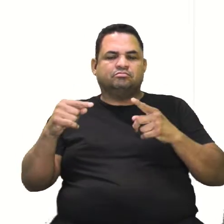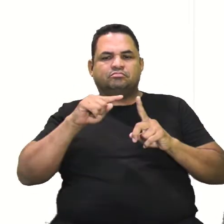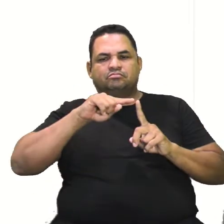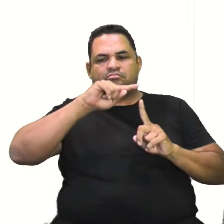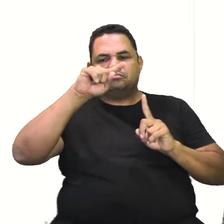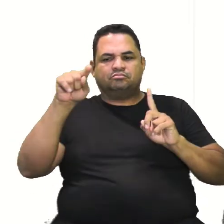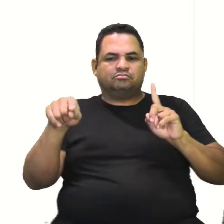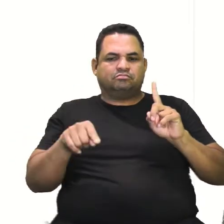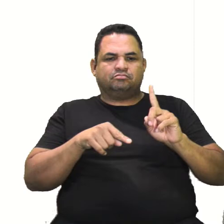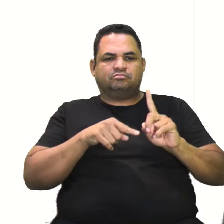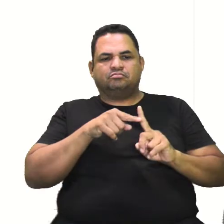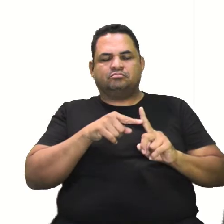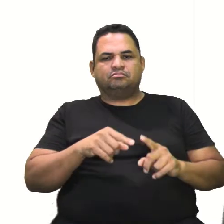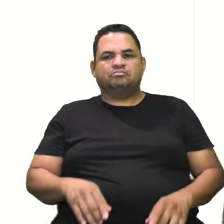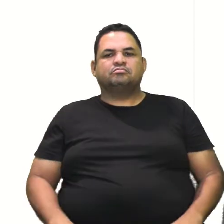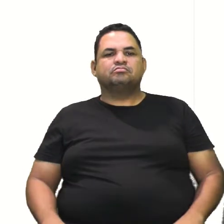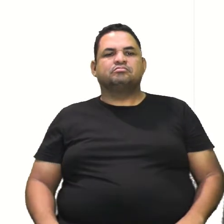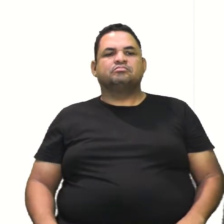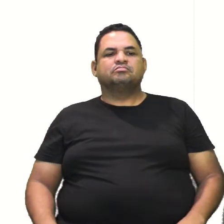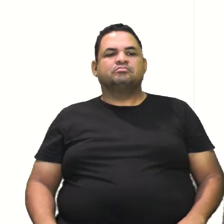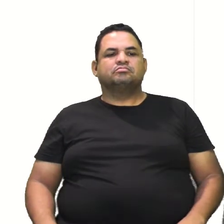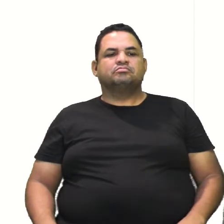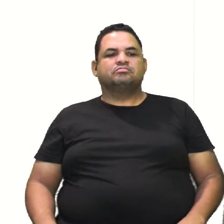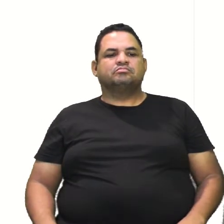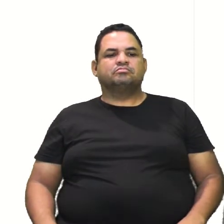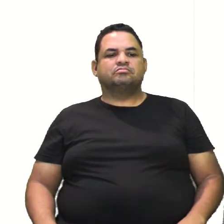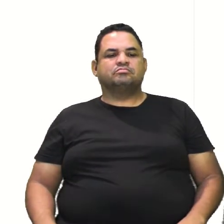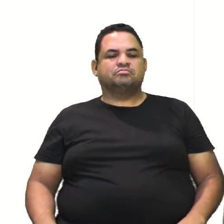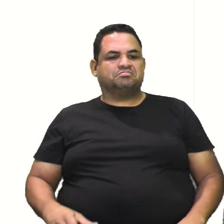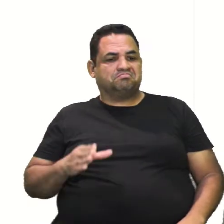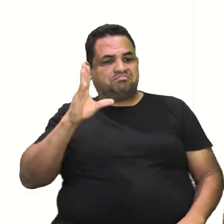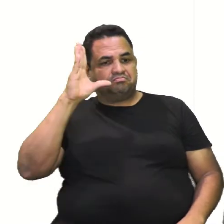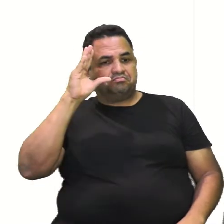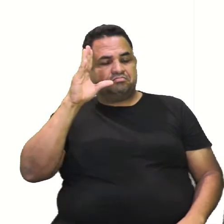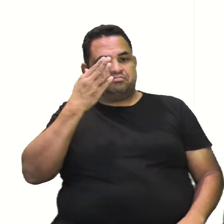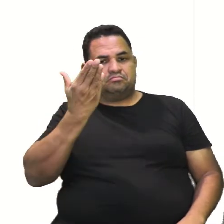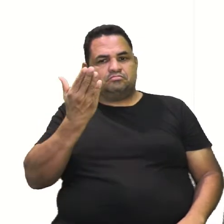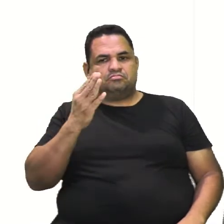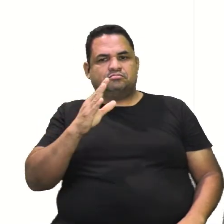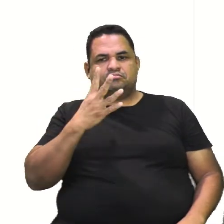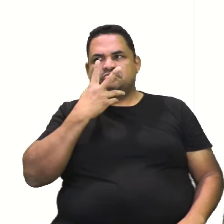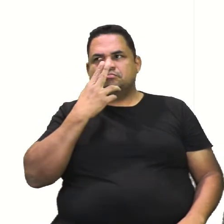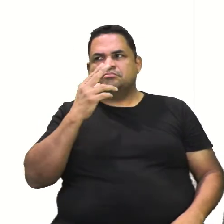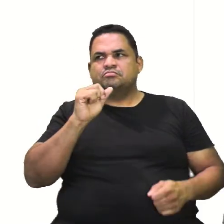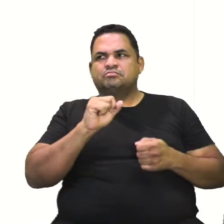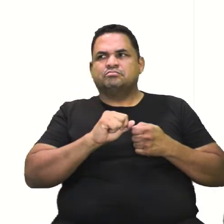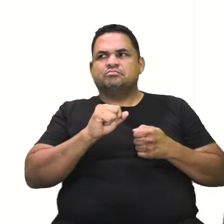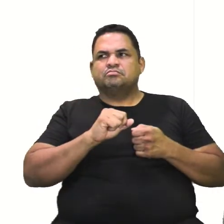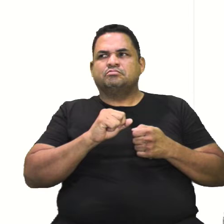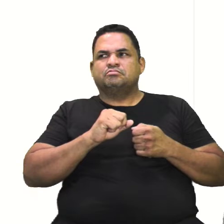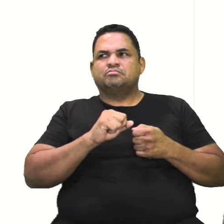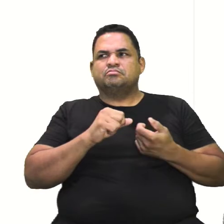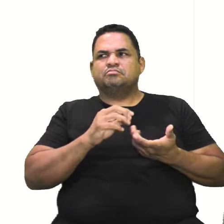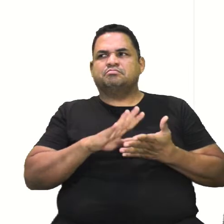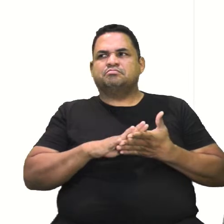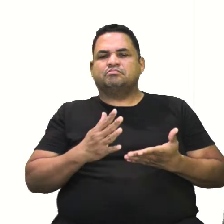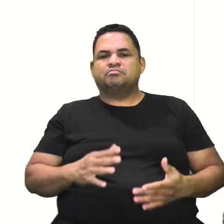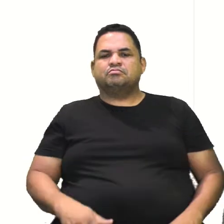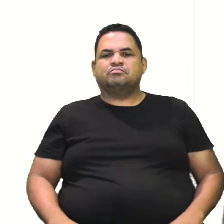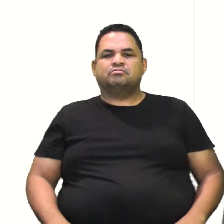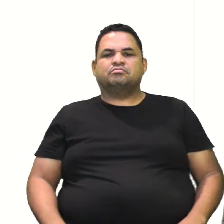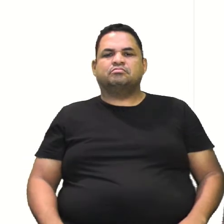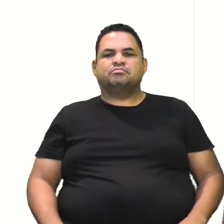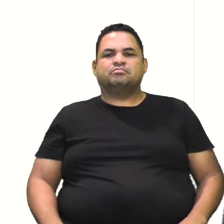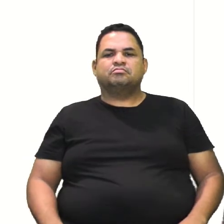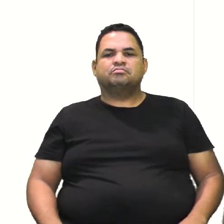R em relação à circunferência? Olha que interessante, essa equação não parece que nós fizemos agorinha? Não é quase igual? X